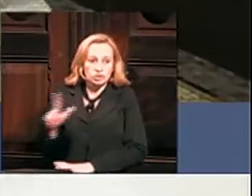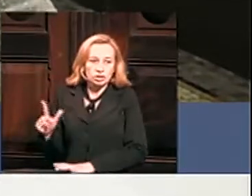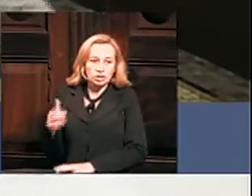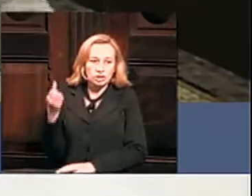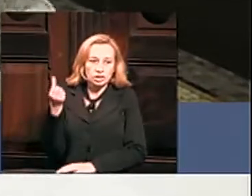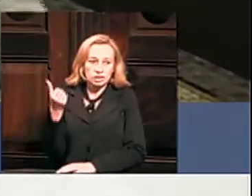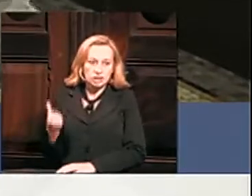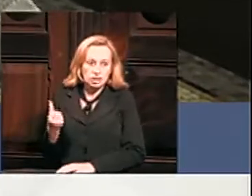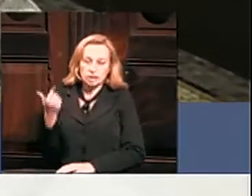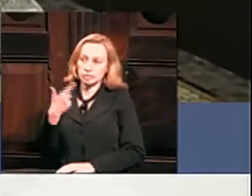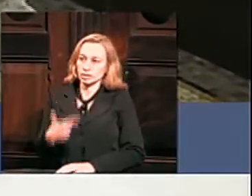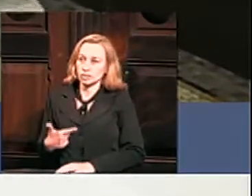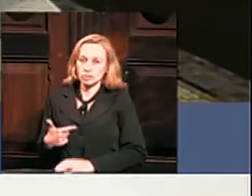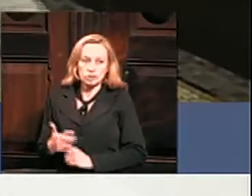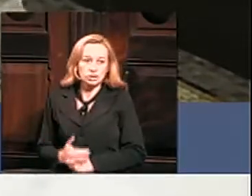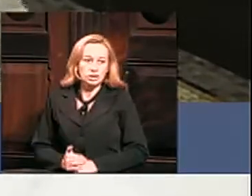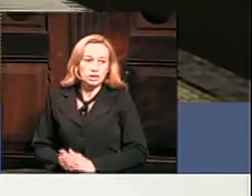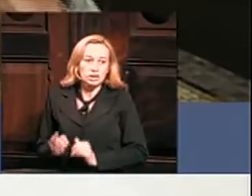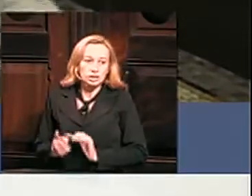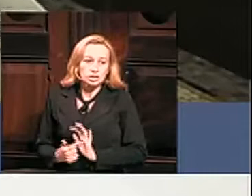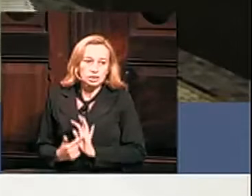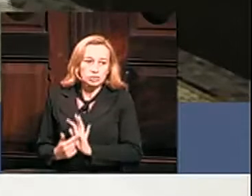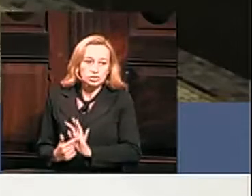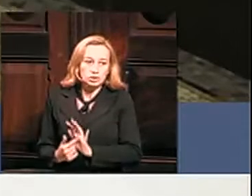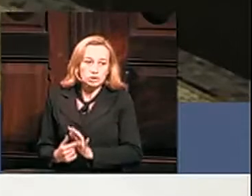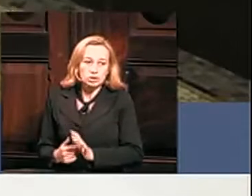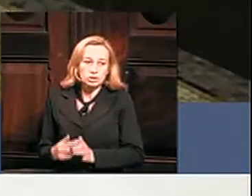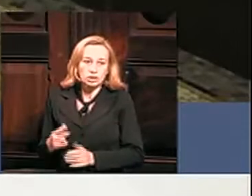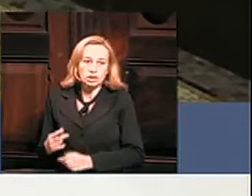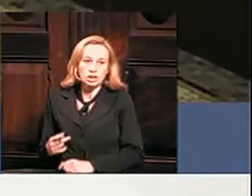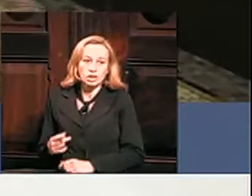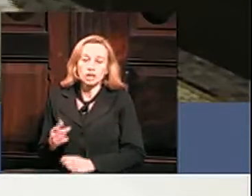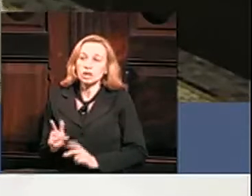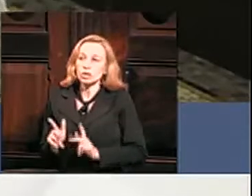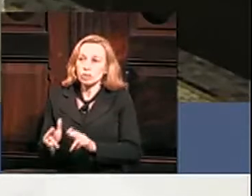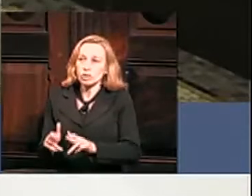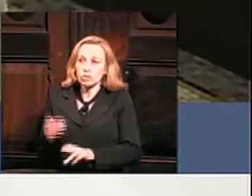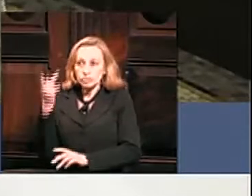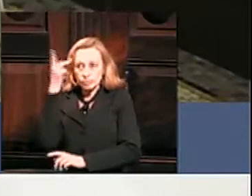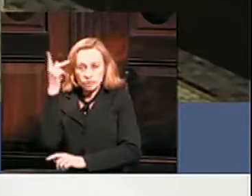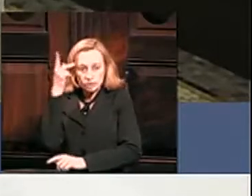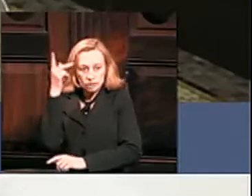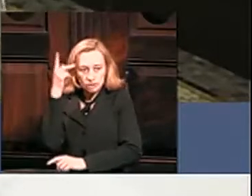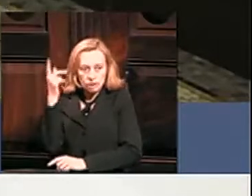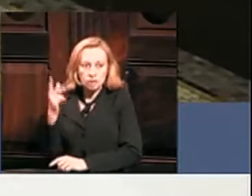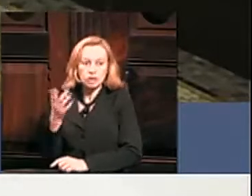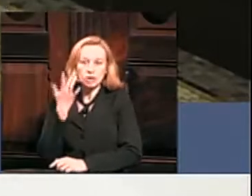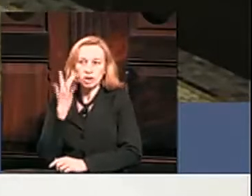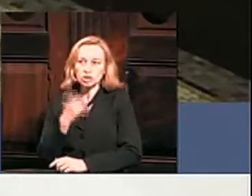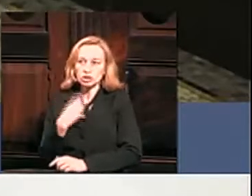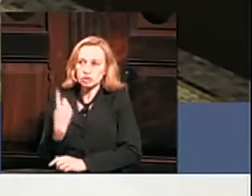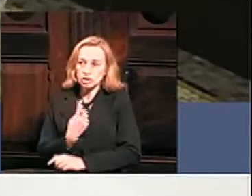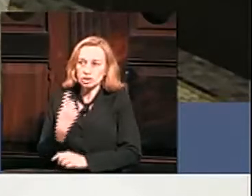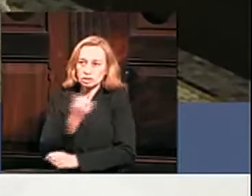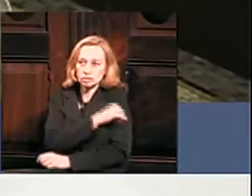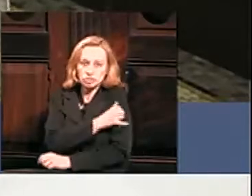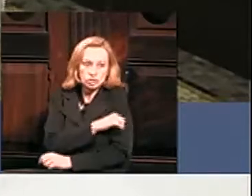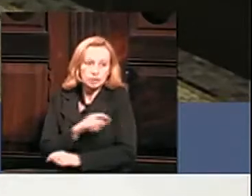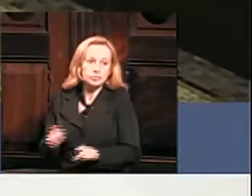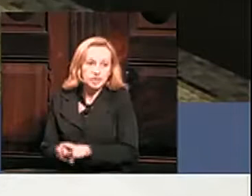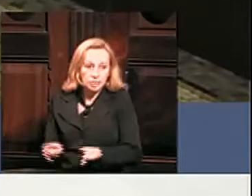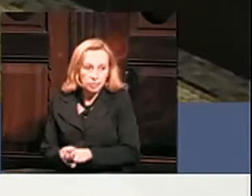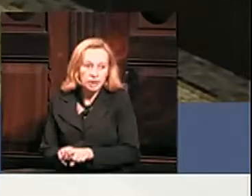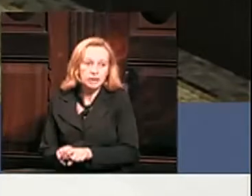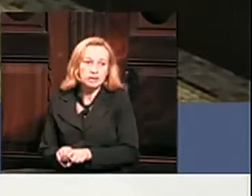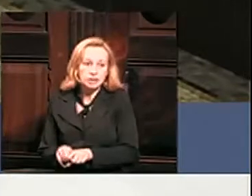igualando à alíquota de 12% do estado de São Paulo. Então, acho que nós que moramos aqui no Rio de Janeiro também